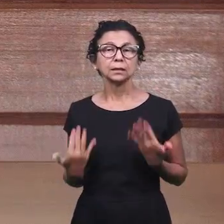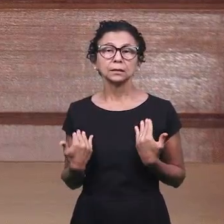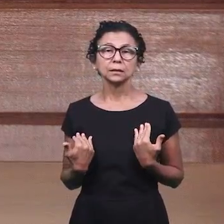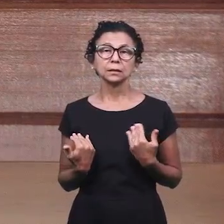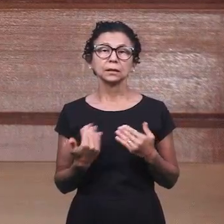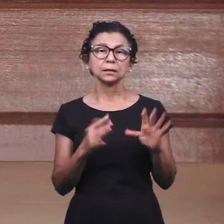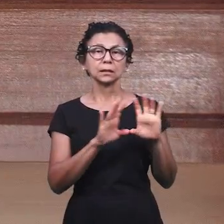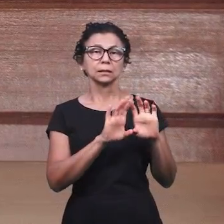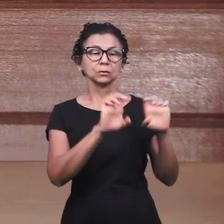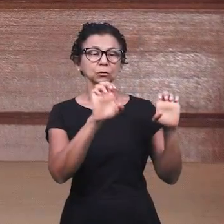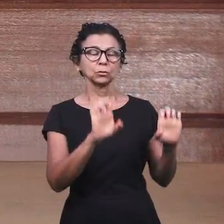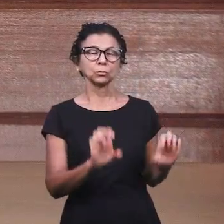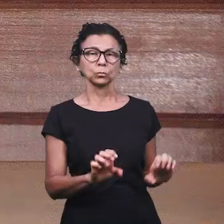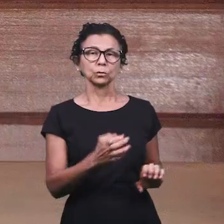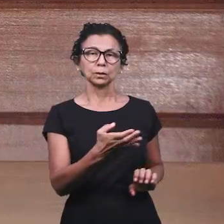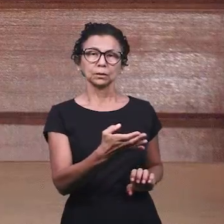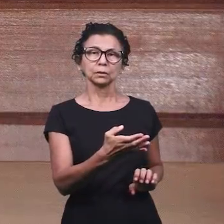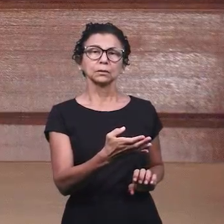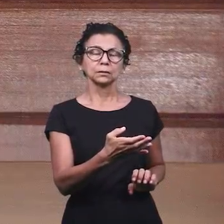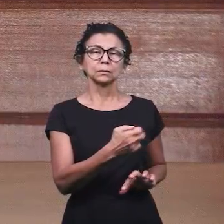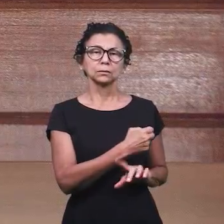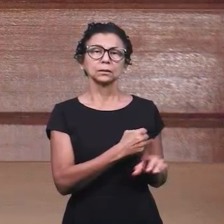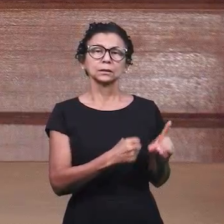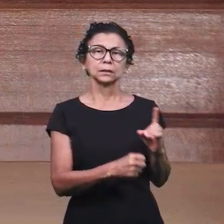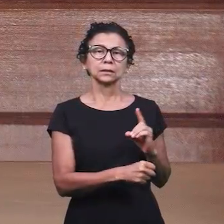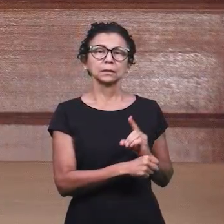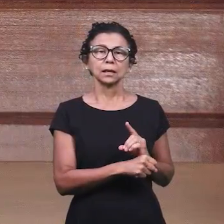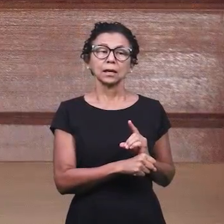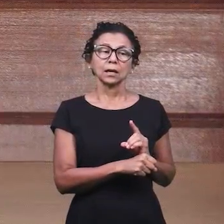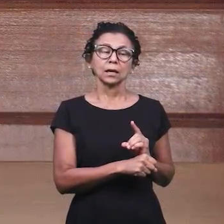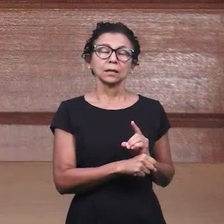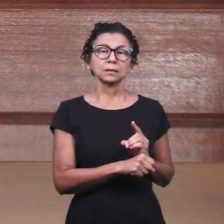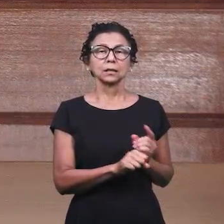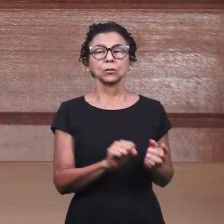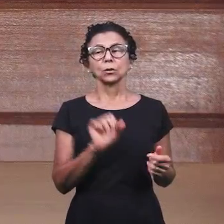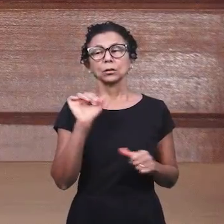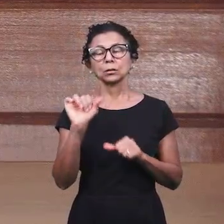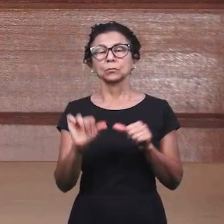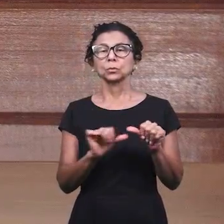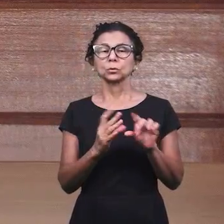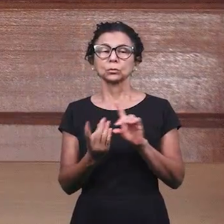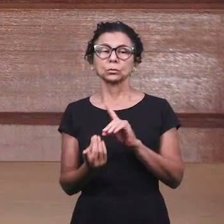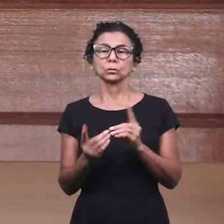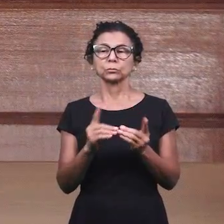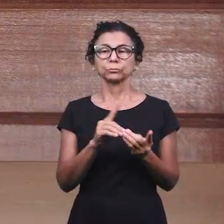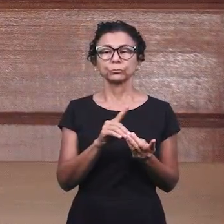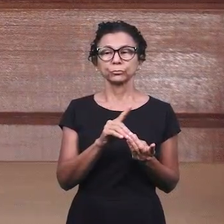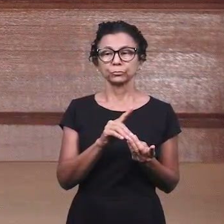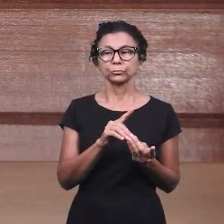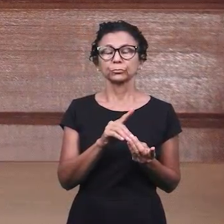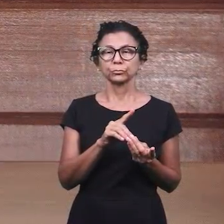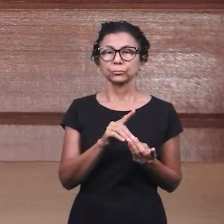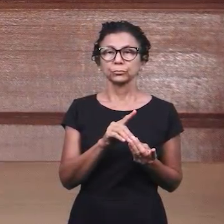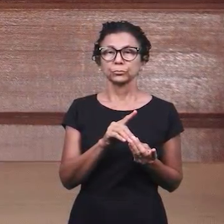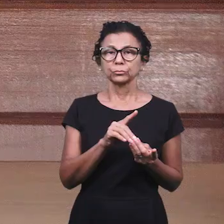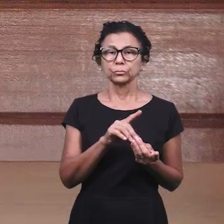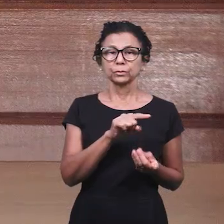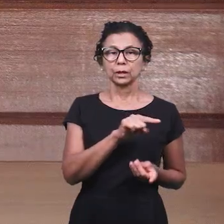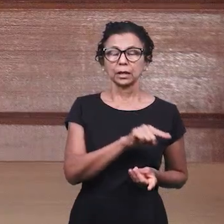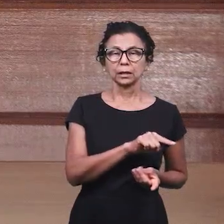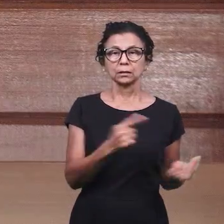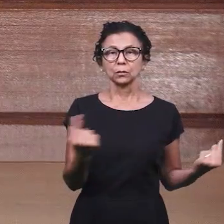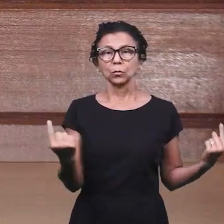estruturar a sociedade, mas agora tem vindo de fora, né? Todo esse movimento social é que está vindo de encontro, né,